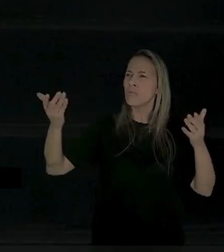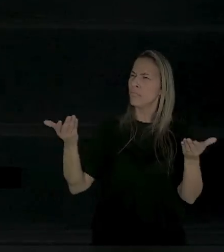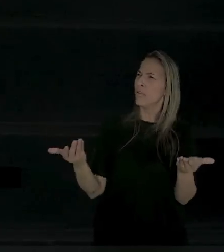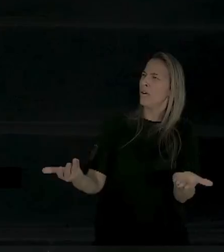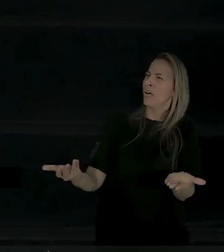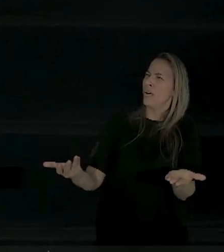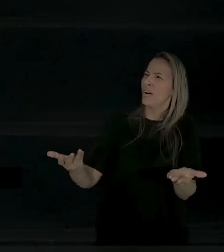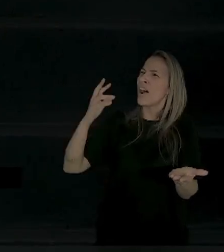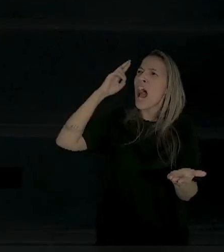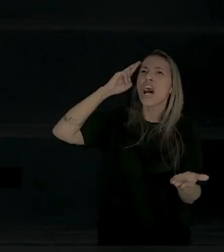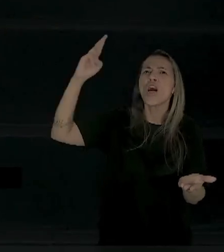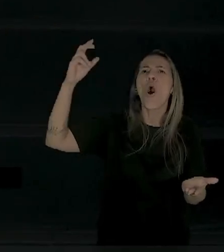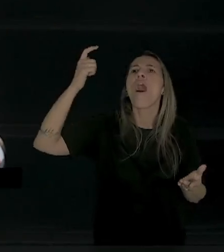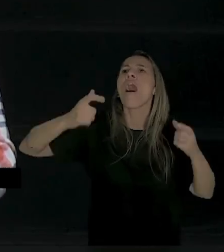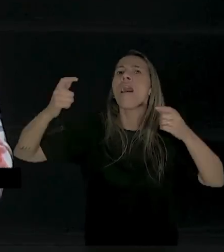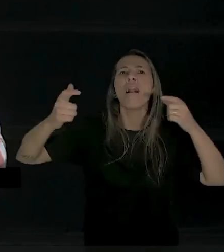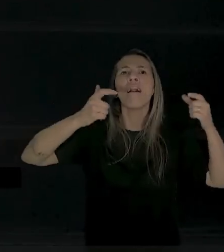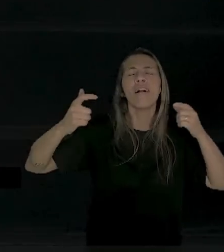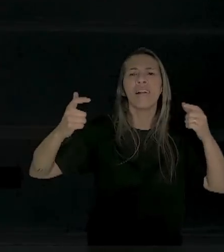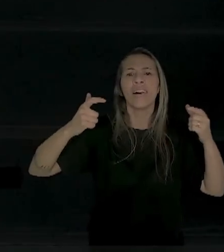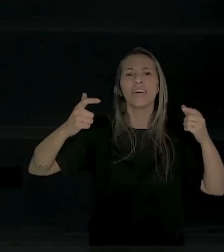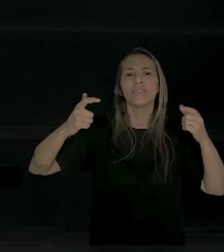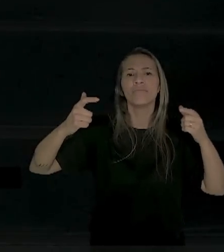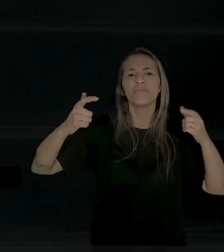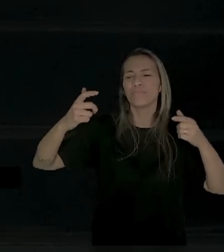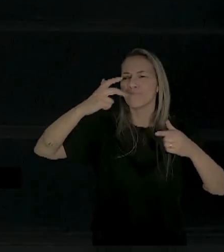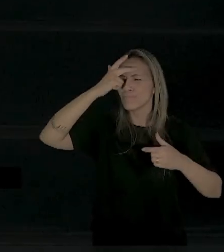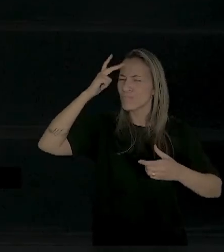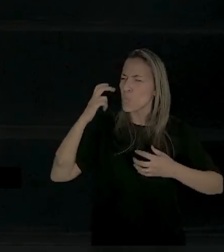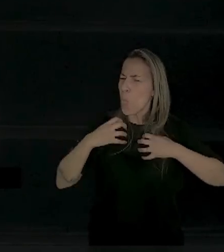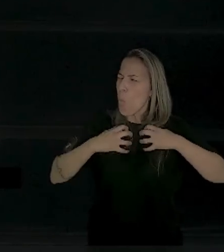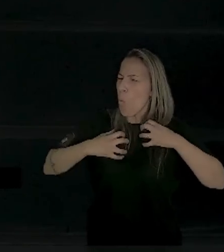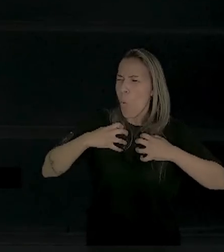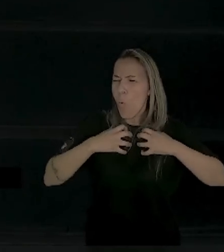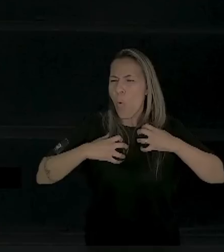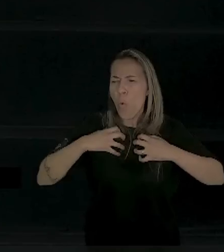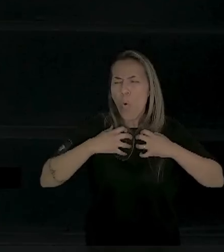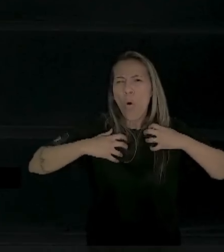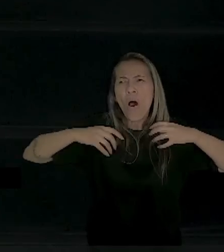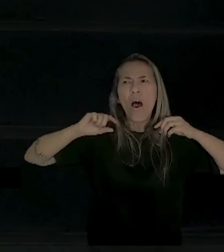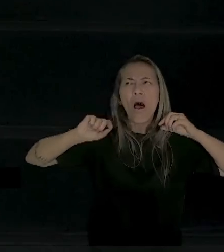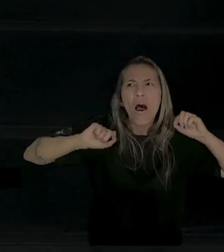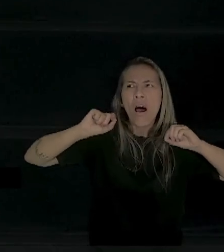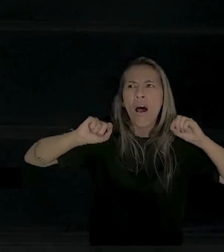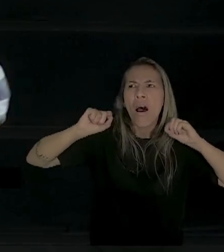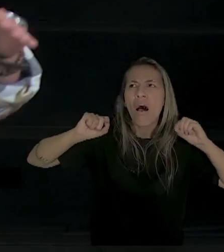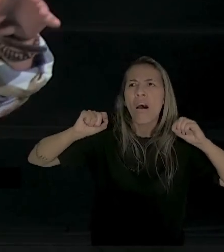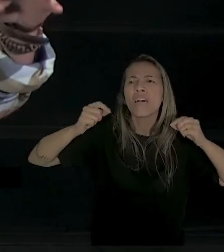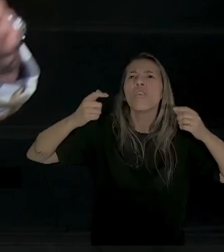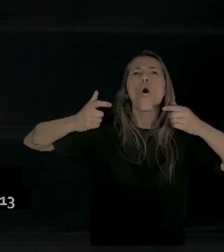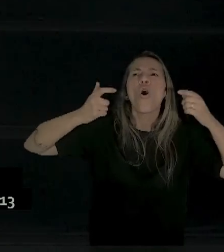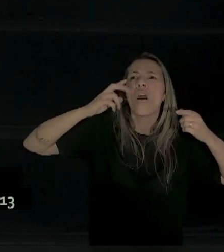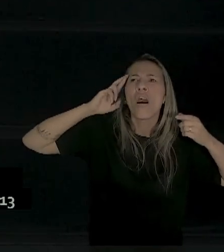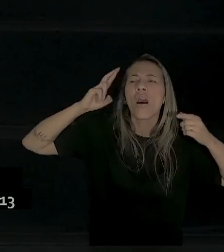nele. E depois do fogo houve um murmúrio, o murmúrio de uma brisa